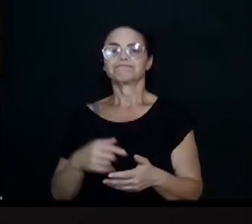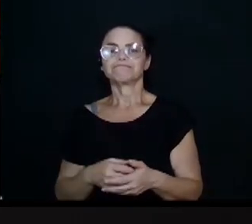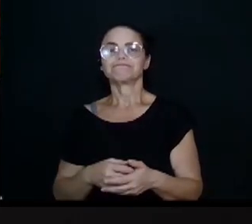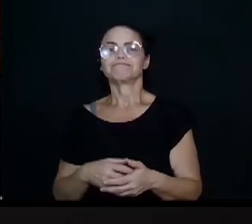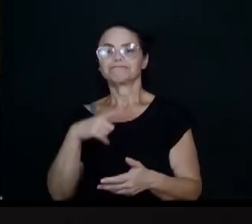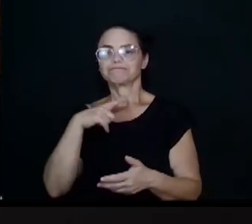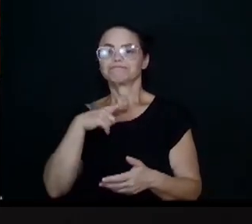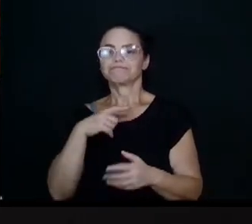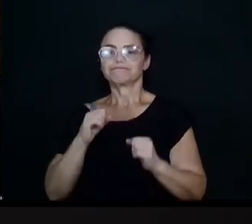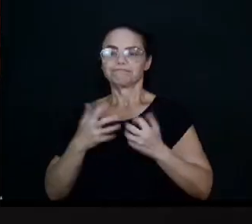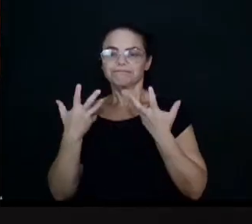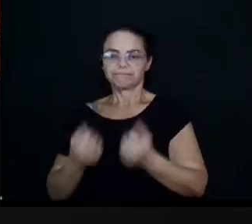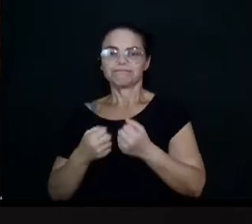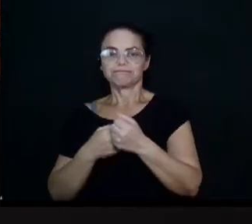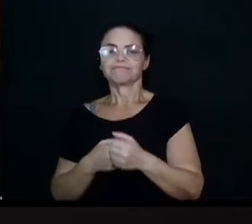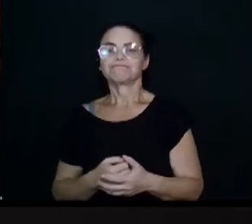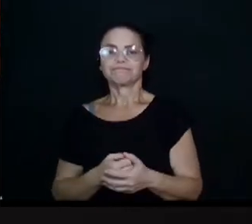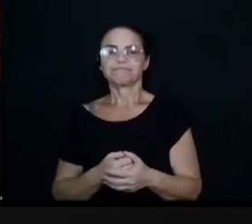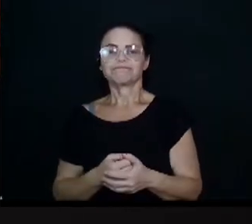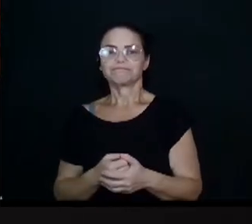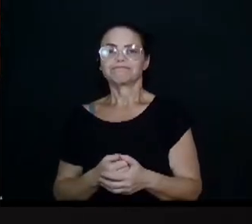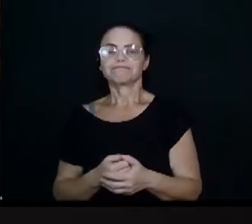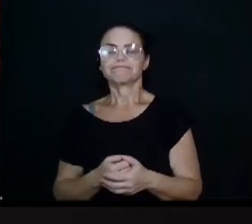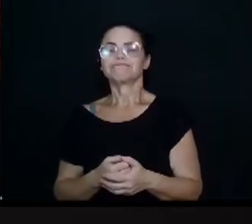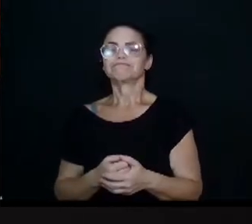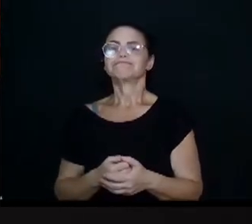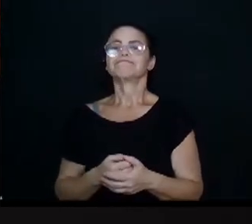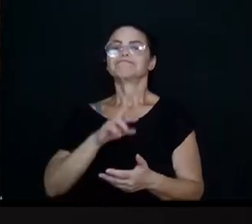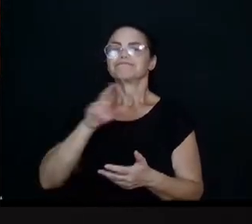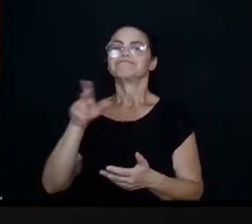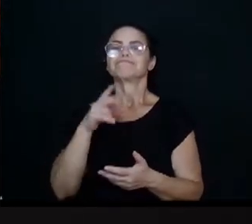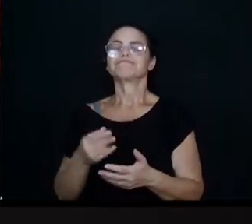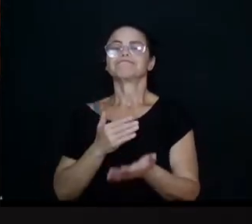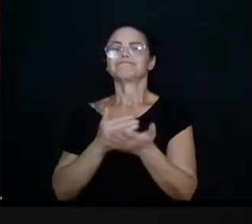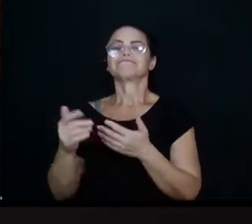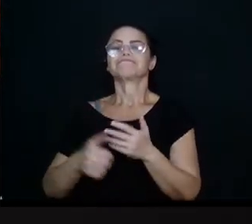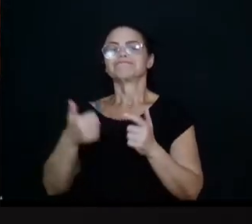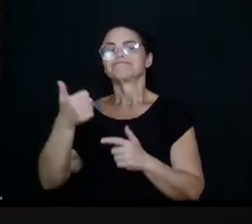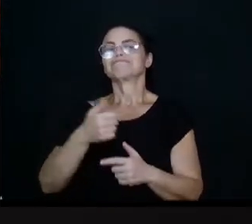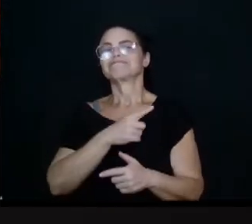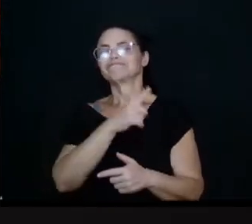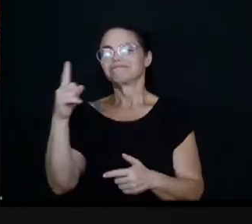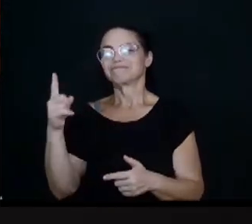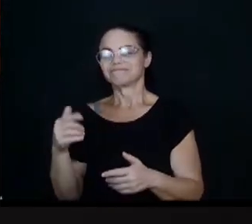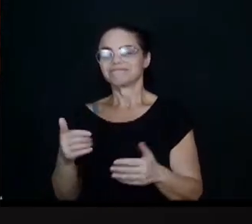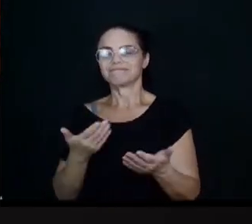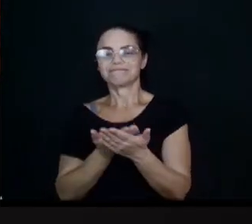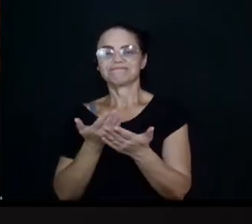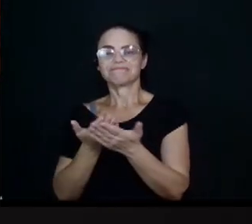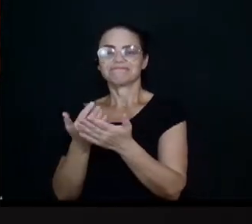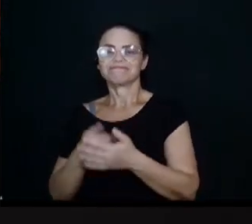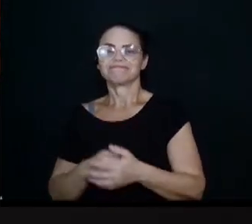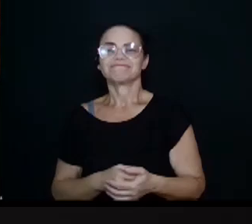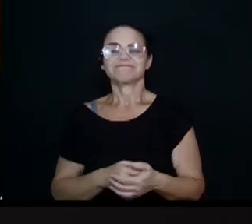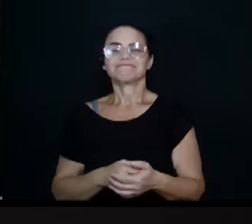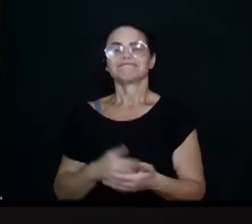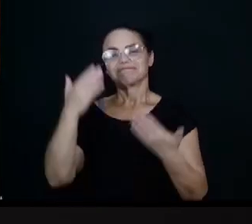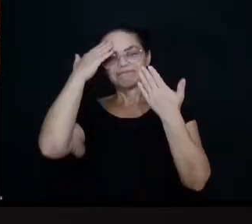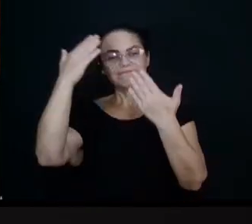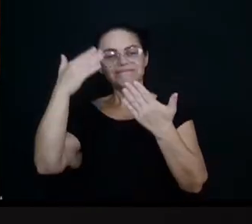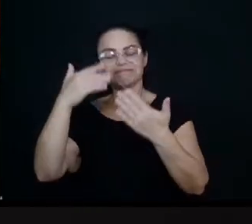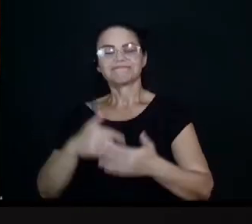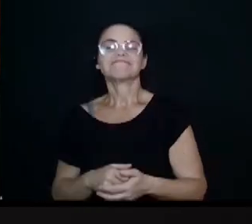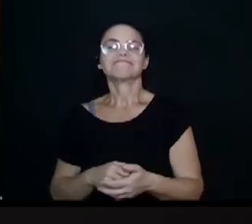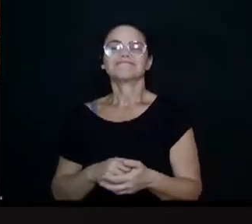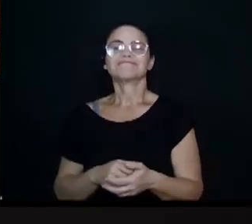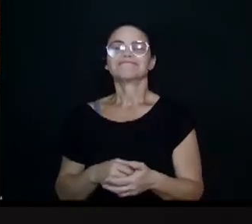a receber esse mundo novo, né? E tudo isso começa no primeiro dia de aula. Primeiro dia de aula é importantíssimo. Marcos, muito obrigado por todas essas dicas,